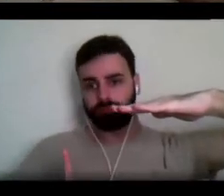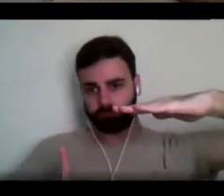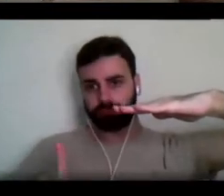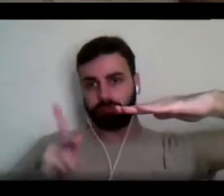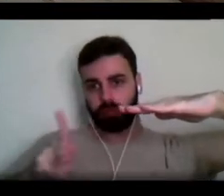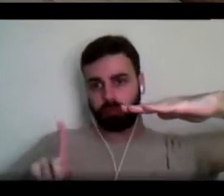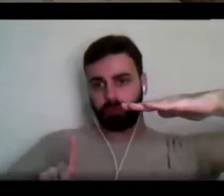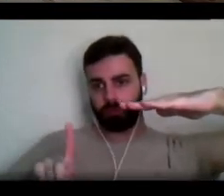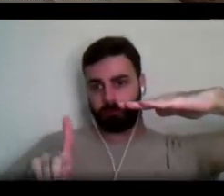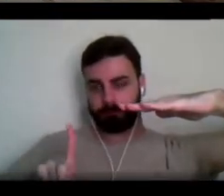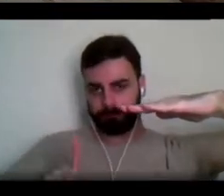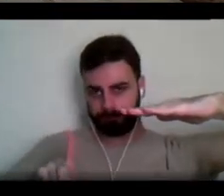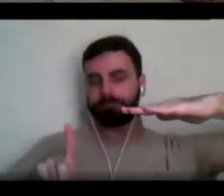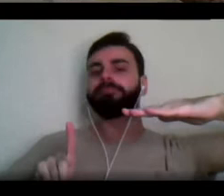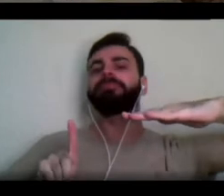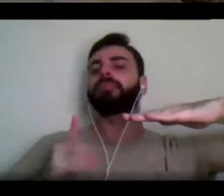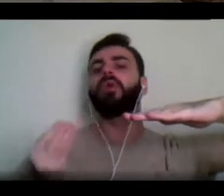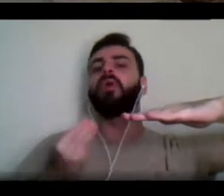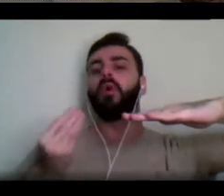aqui.